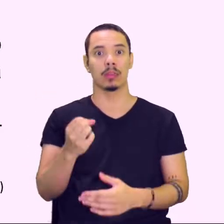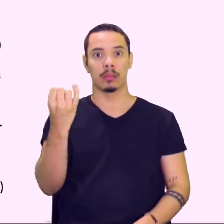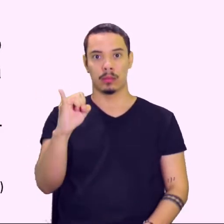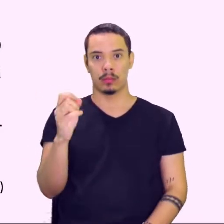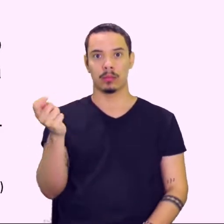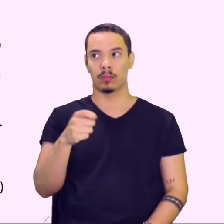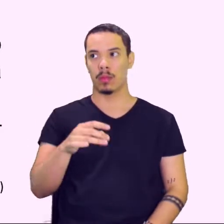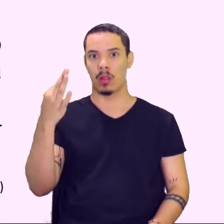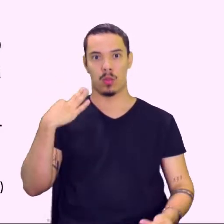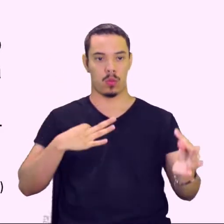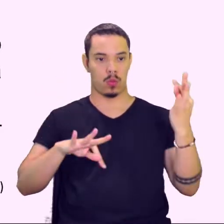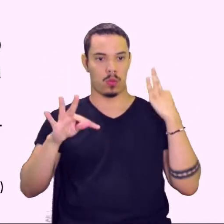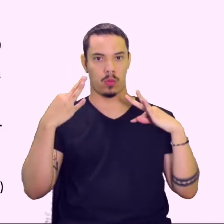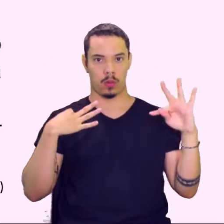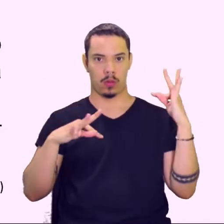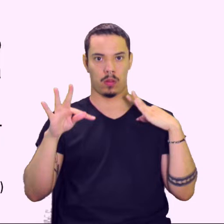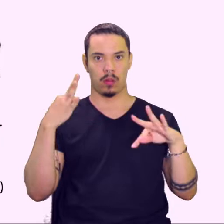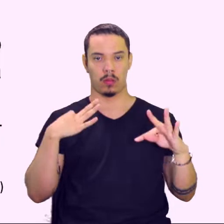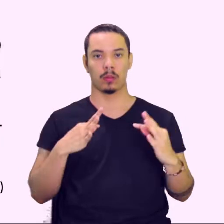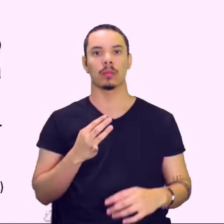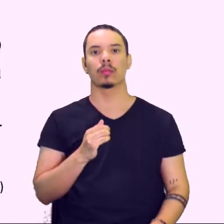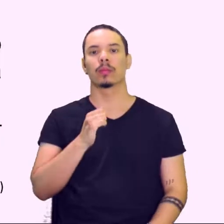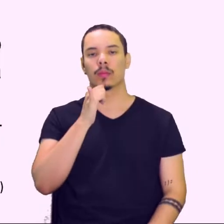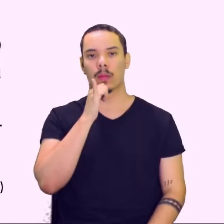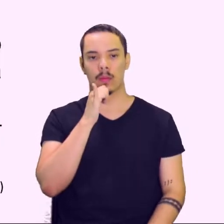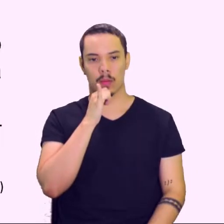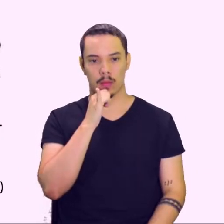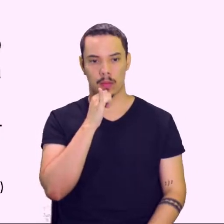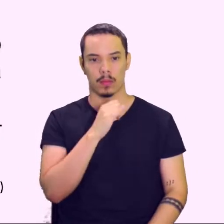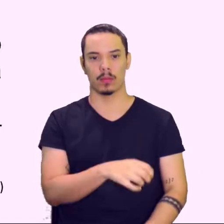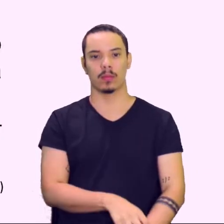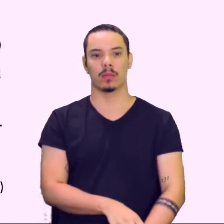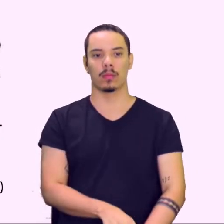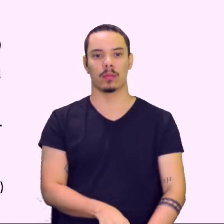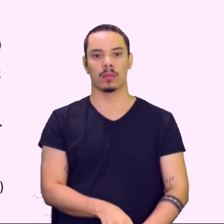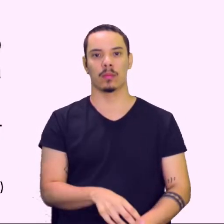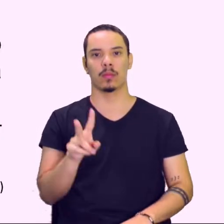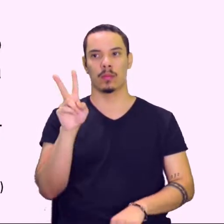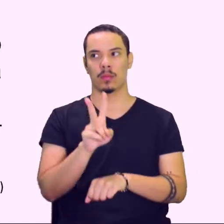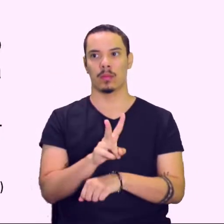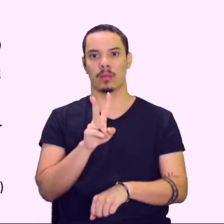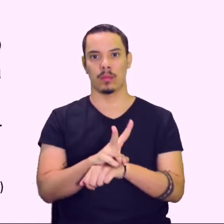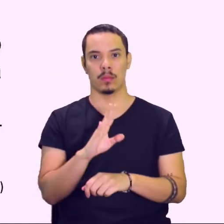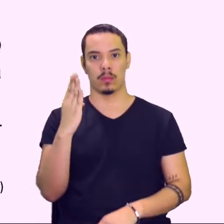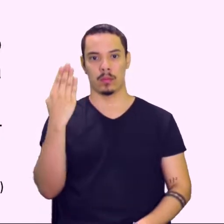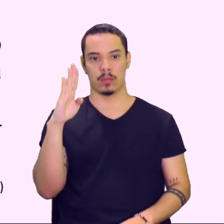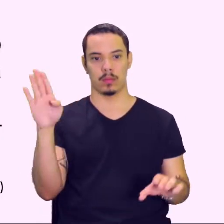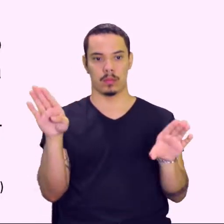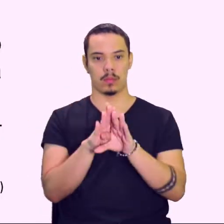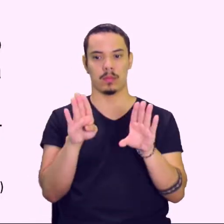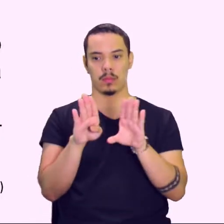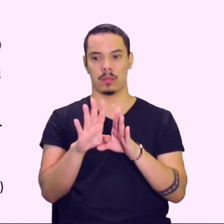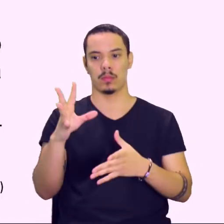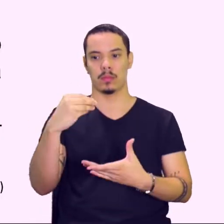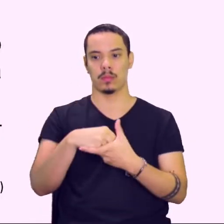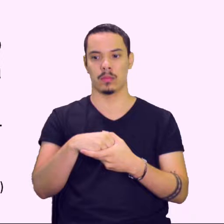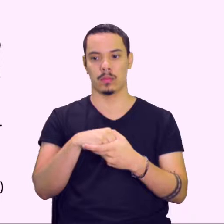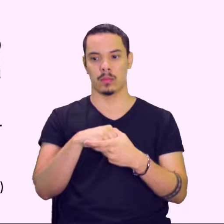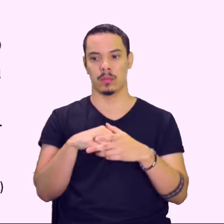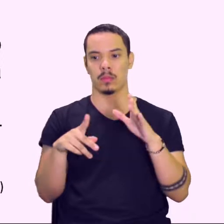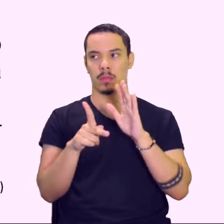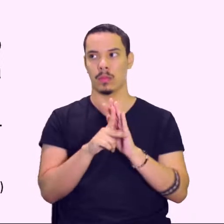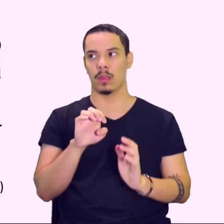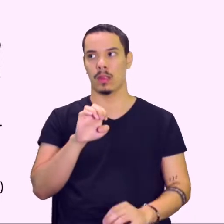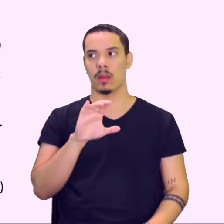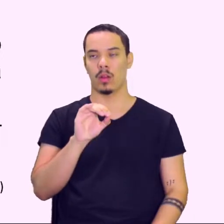só, presta atenção. Vamos lá. São um exemplo de unidade de conservação de proteção integral. A reserva biológica Sim. e a estação ecológica. Que aí recebe, nesse